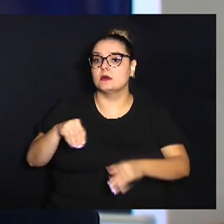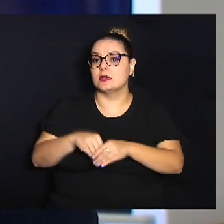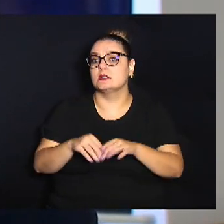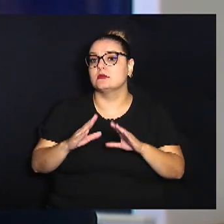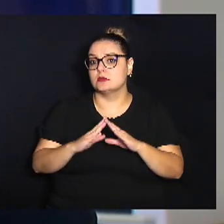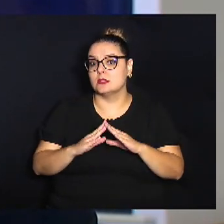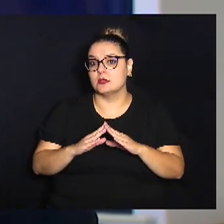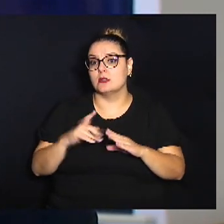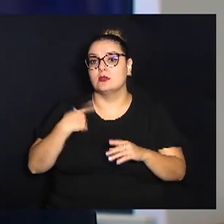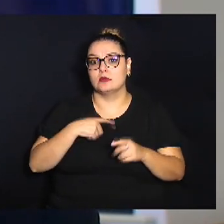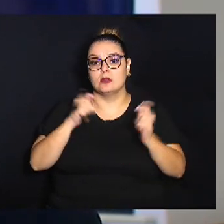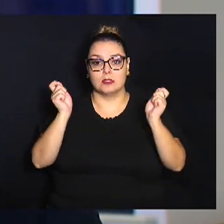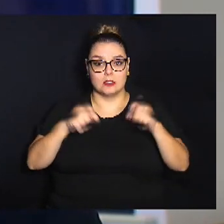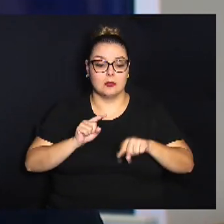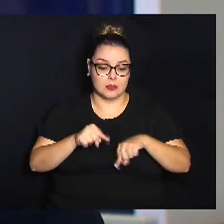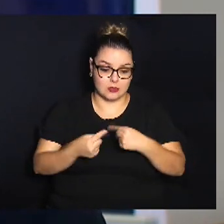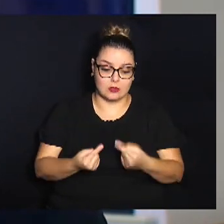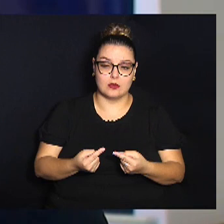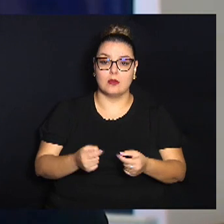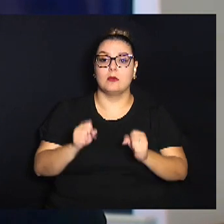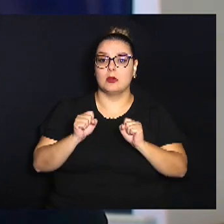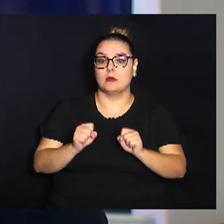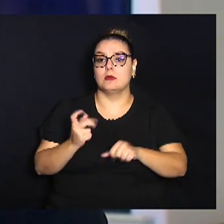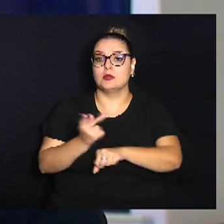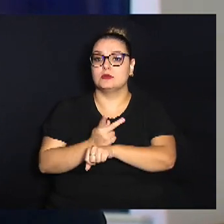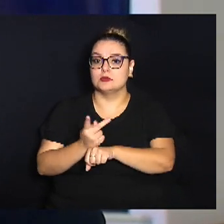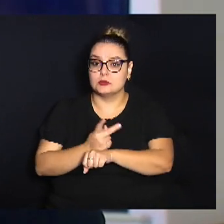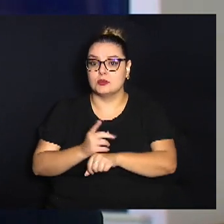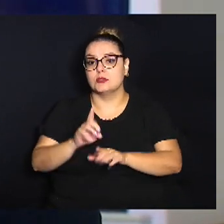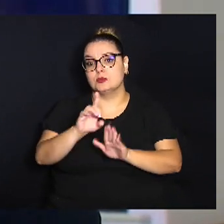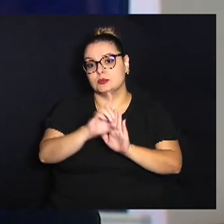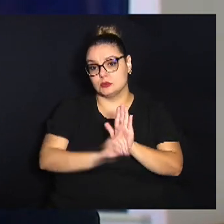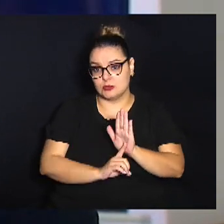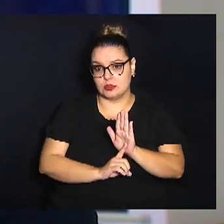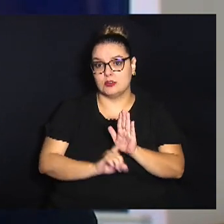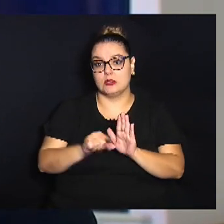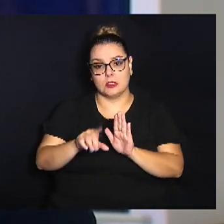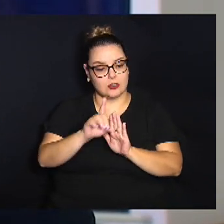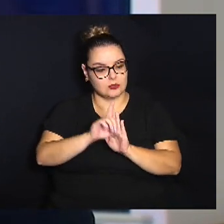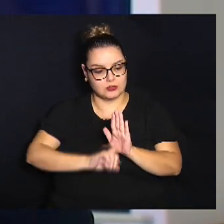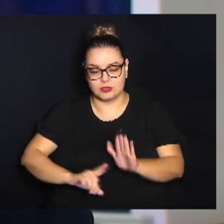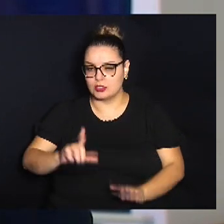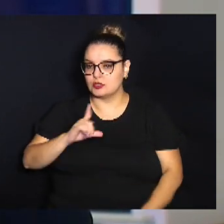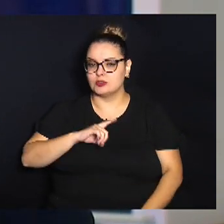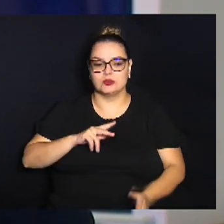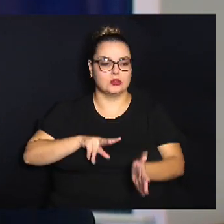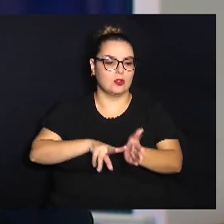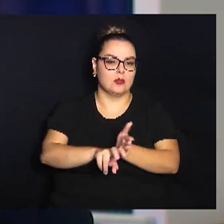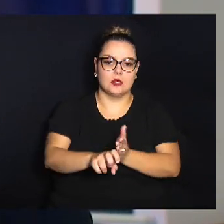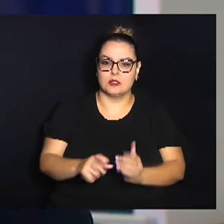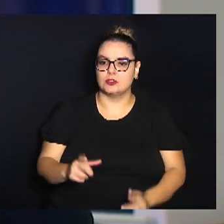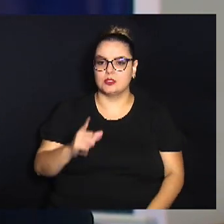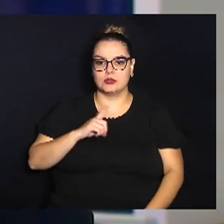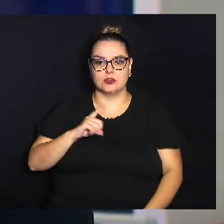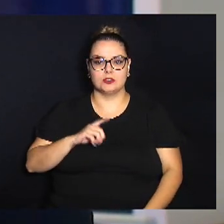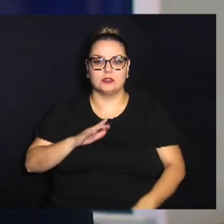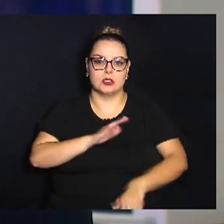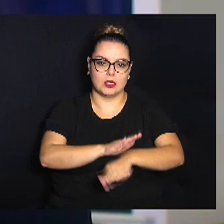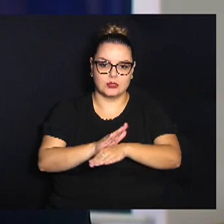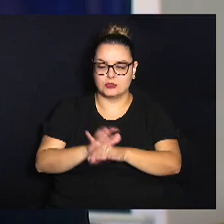gente capacita o outro para que o outro busque os seus direitos, que é o direito de ter um diagnóstico e de ter a intervenção